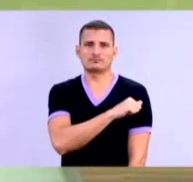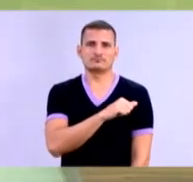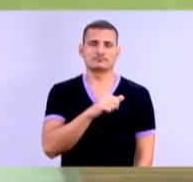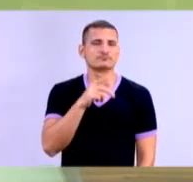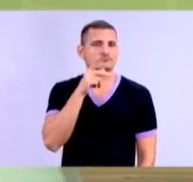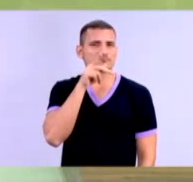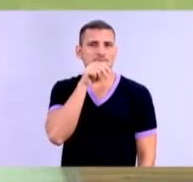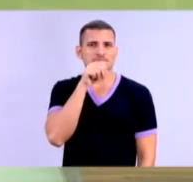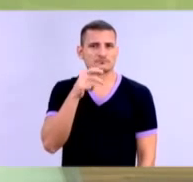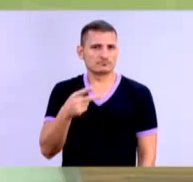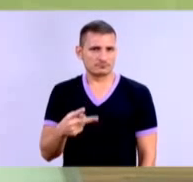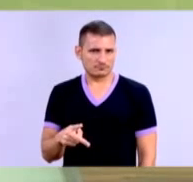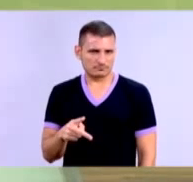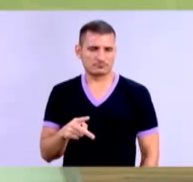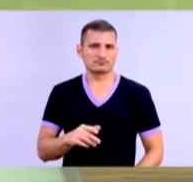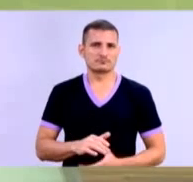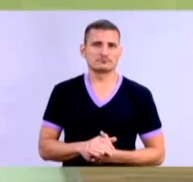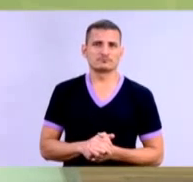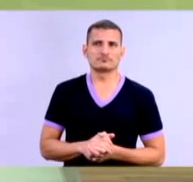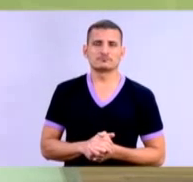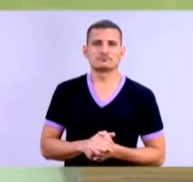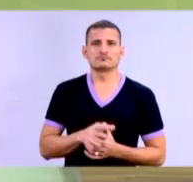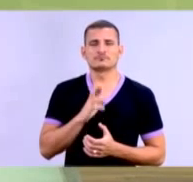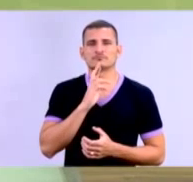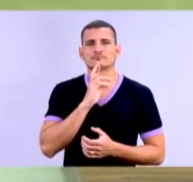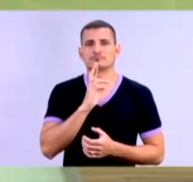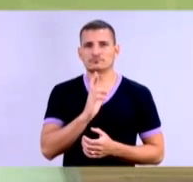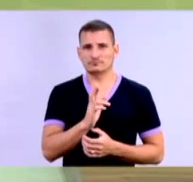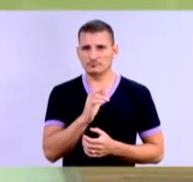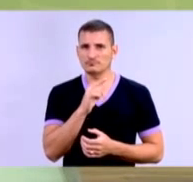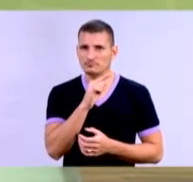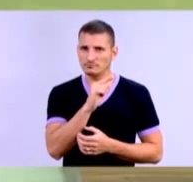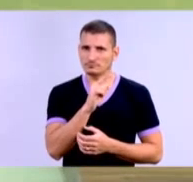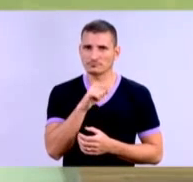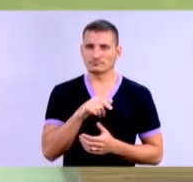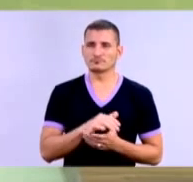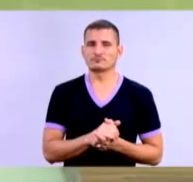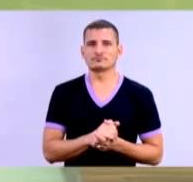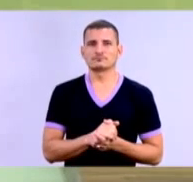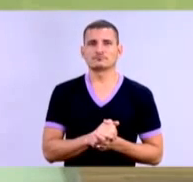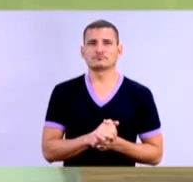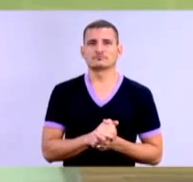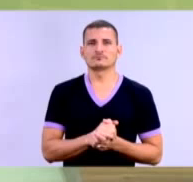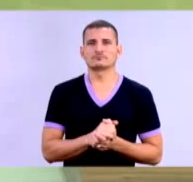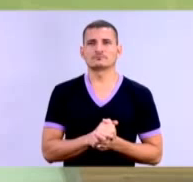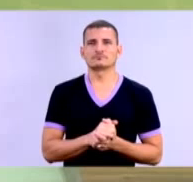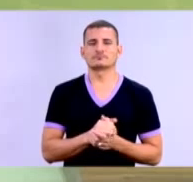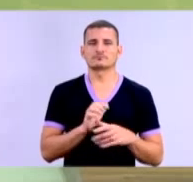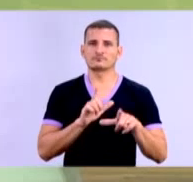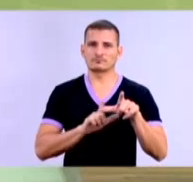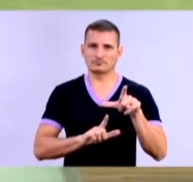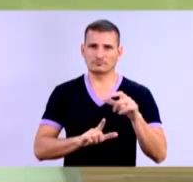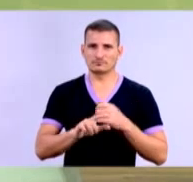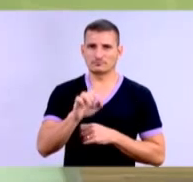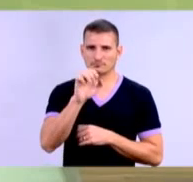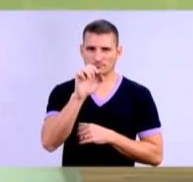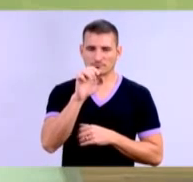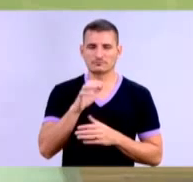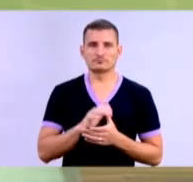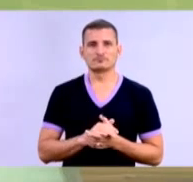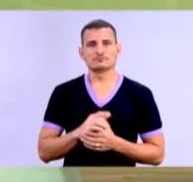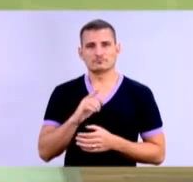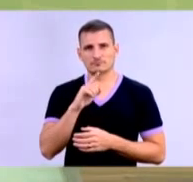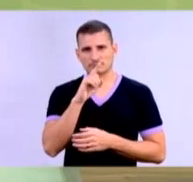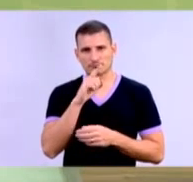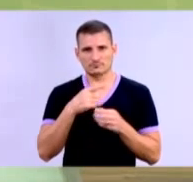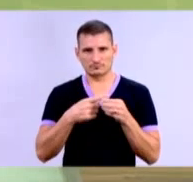Porto Velho, Zona Norte, ele disse que a resposta a essa pergunta é a letra E. Já lá em Espigão do Oeste, o aluno